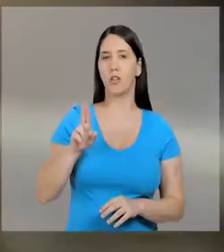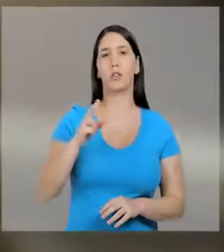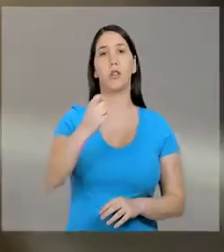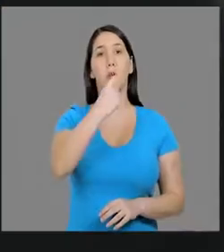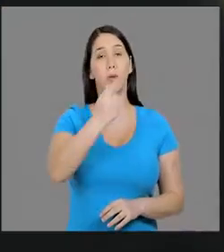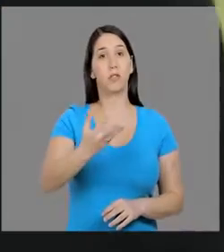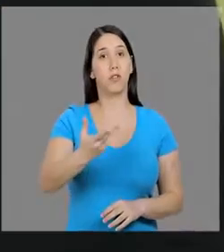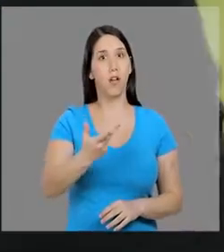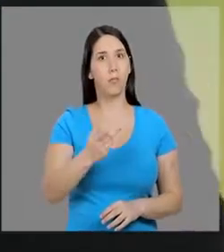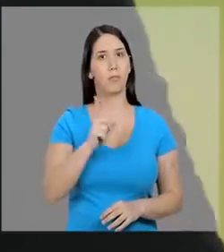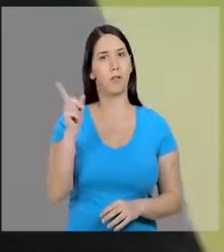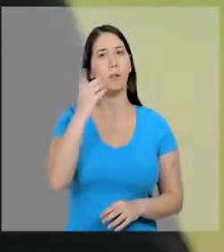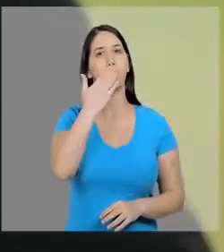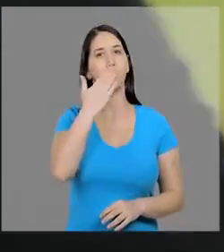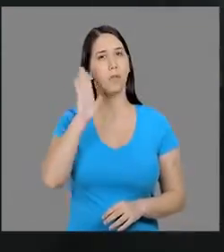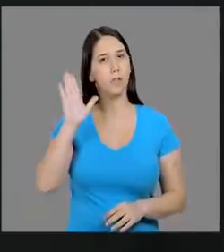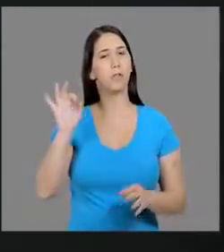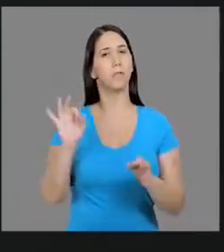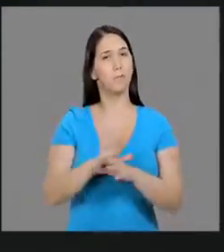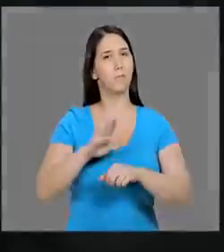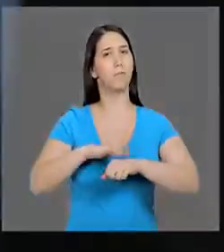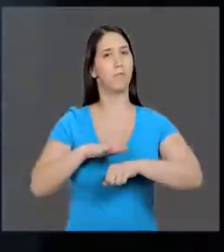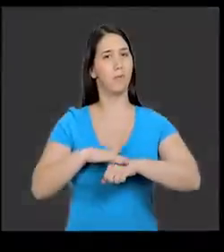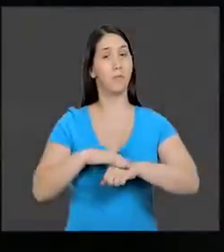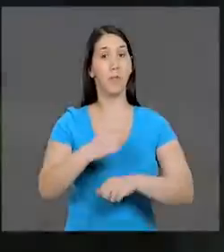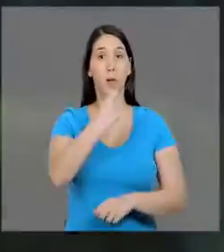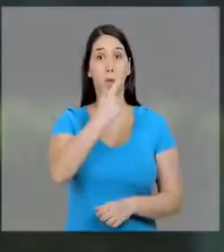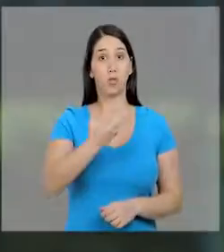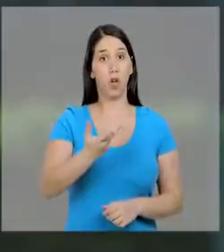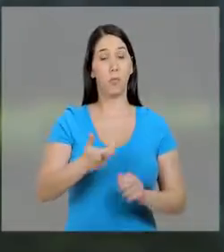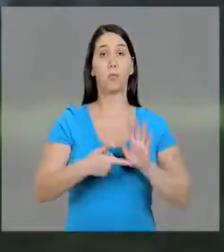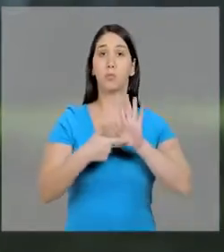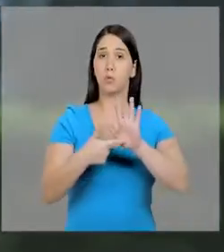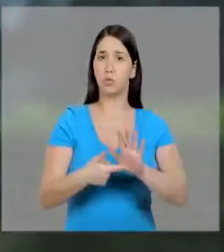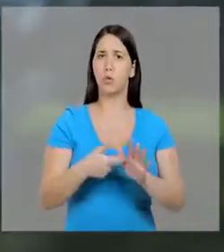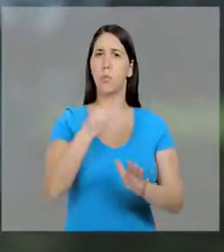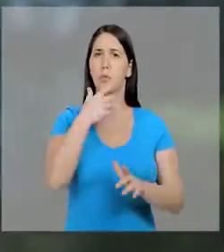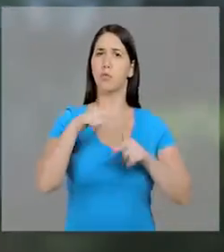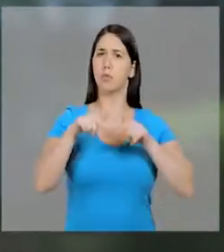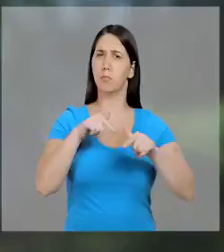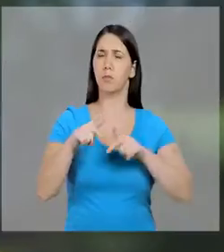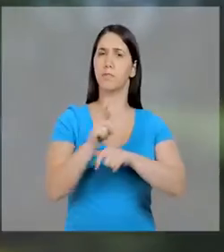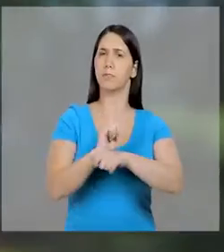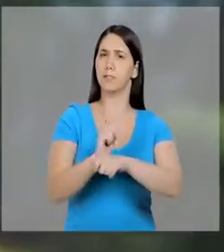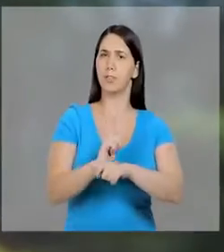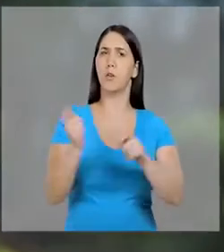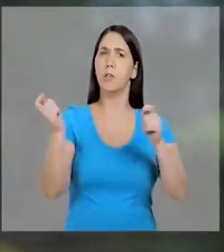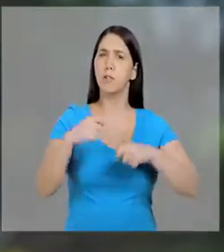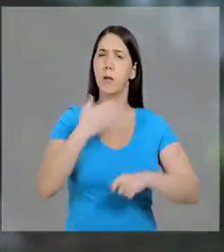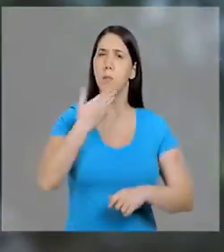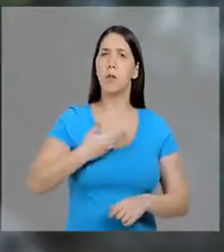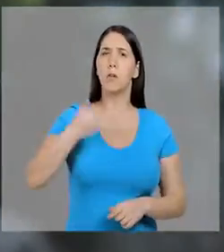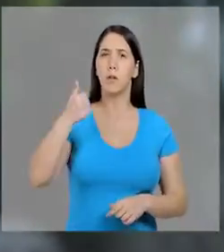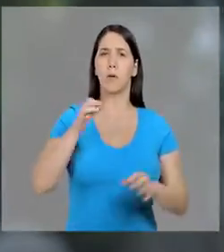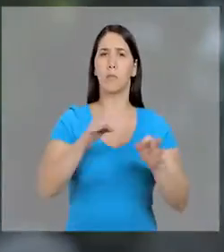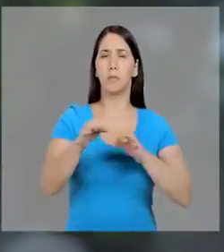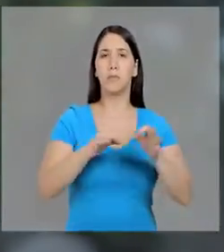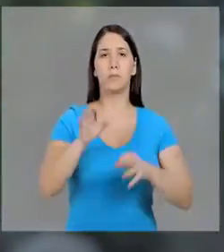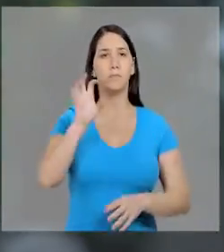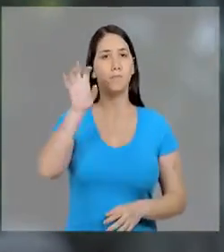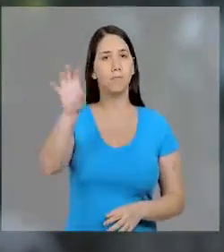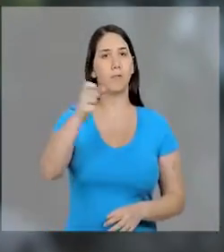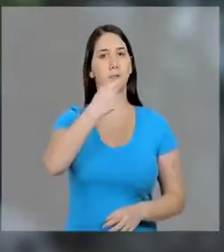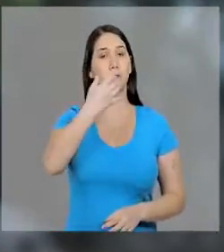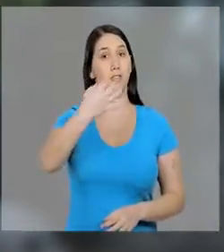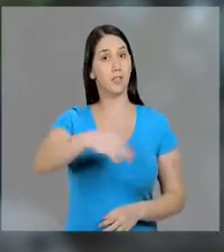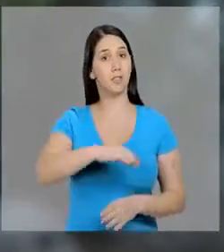usado. Remédio Rápido. Ele prometeu e cumpriu. O Remédio Rápido mostrou que com trabalho e boa gestão, podemos melhorar o programa